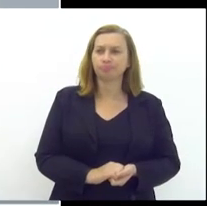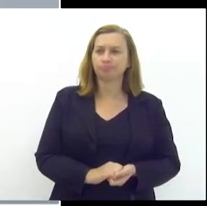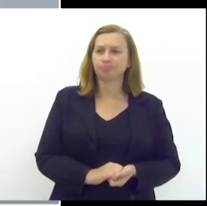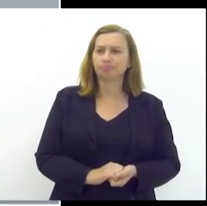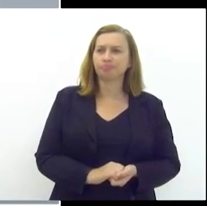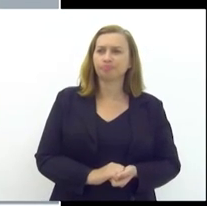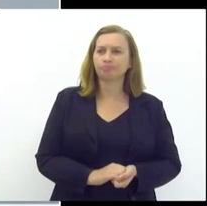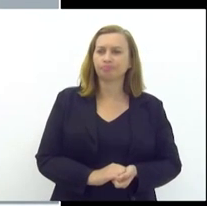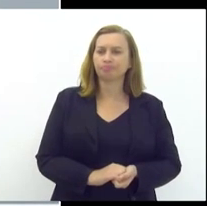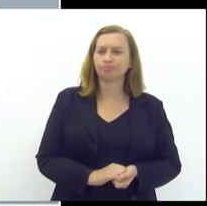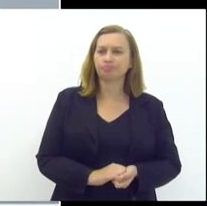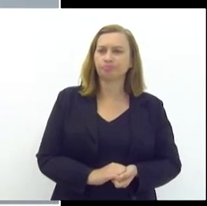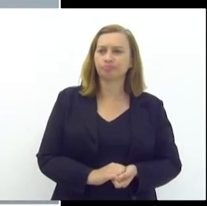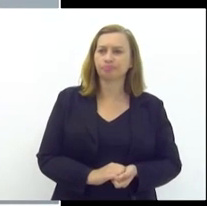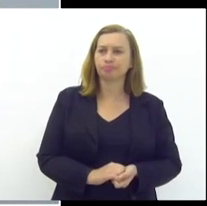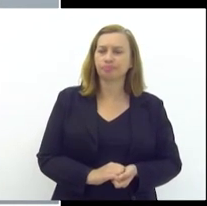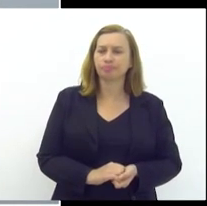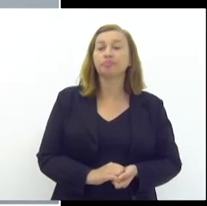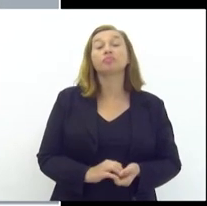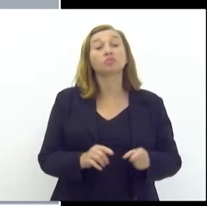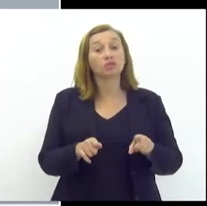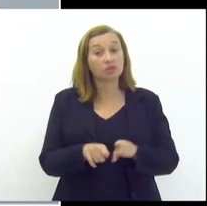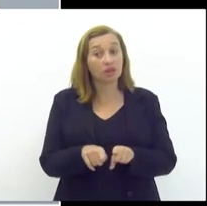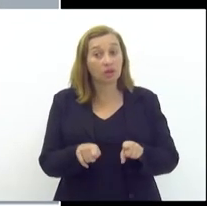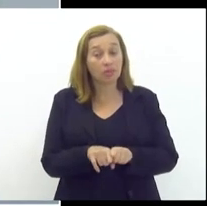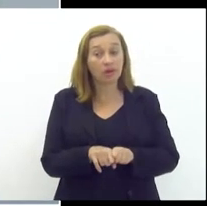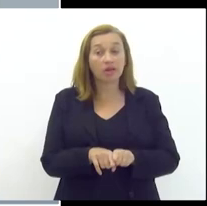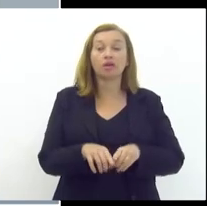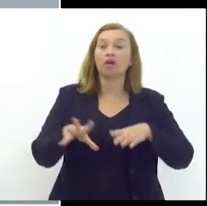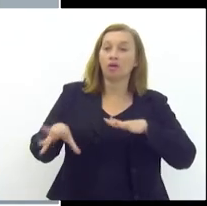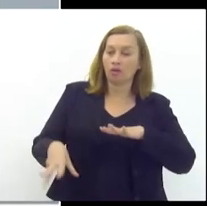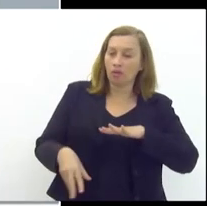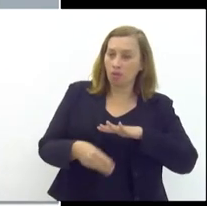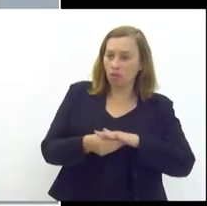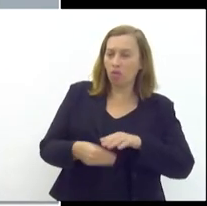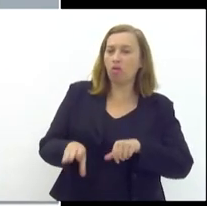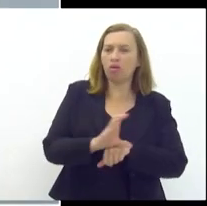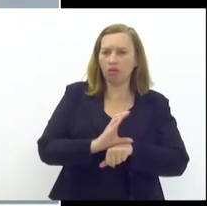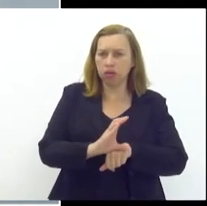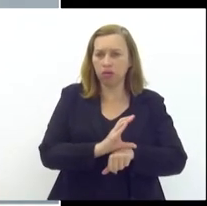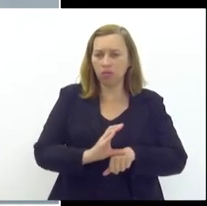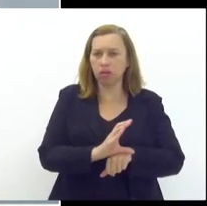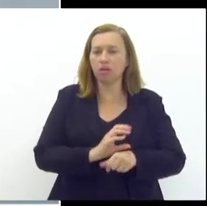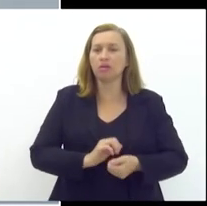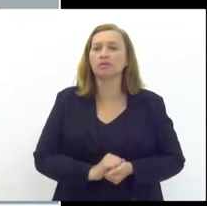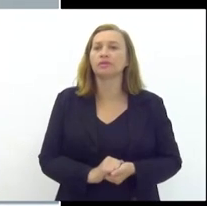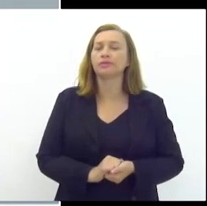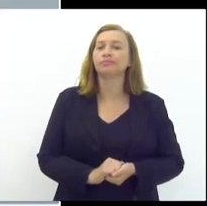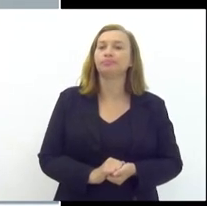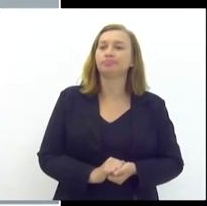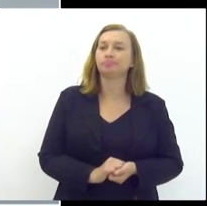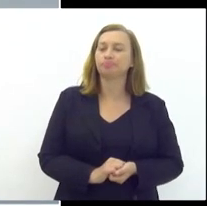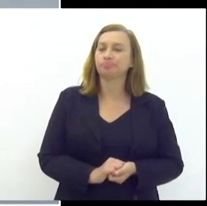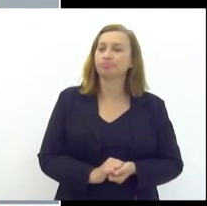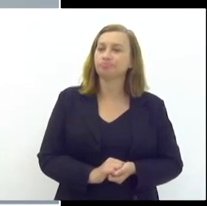E aí também na emenda constitucional vai se definindo